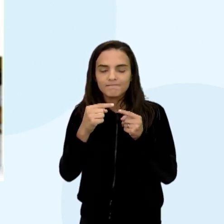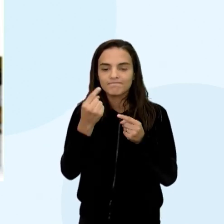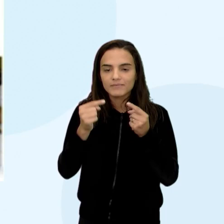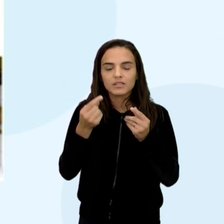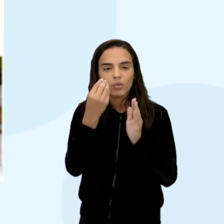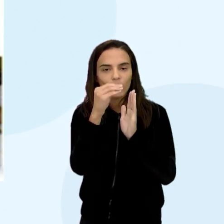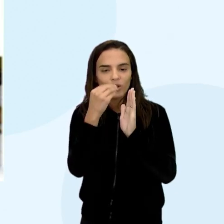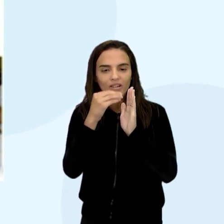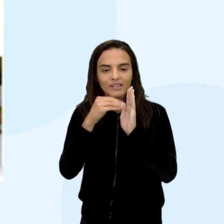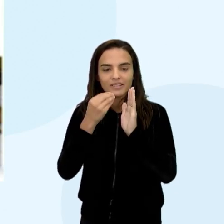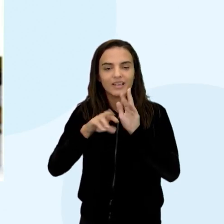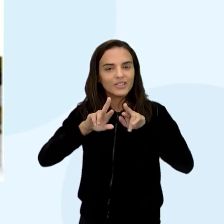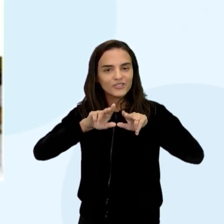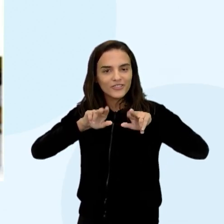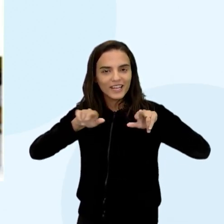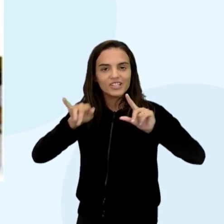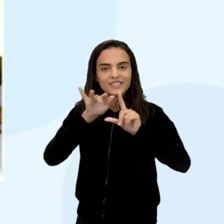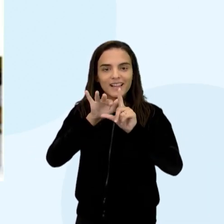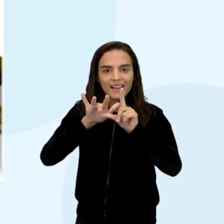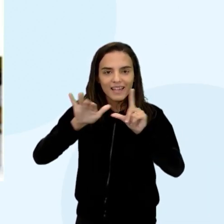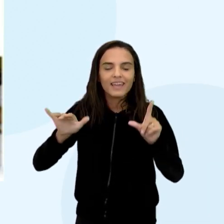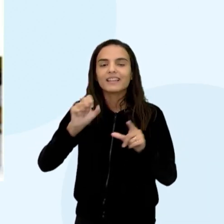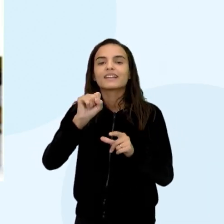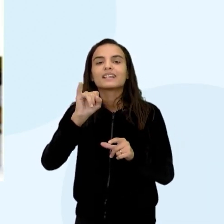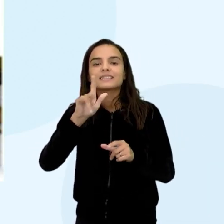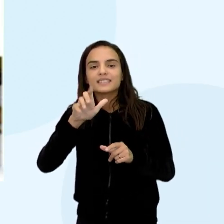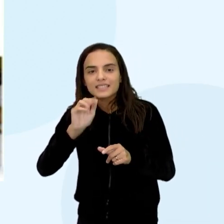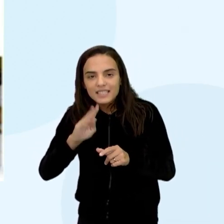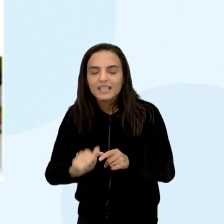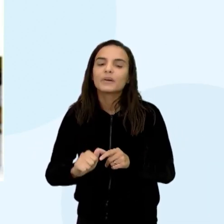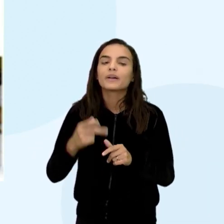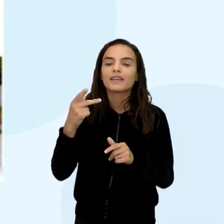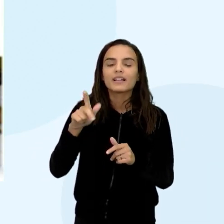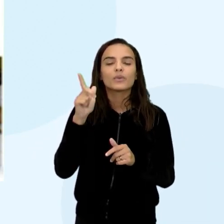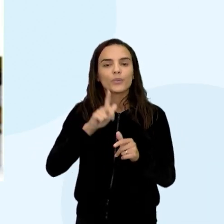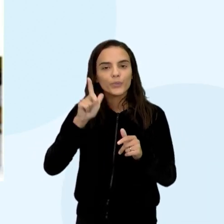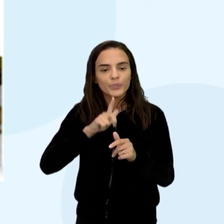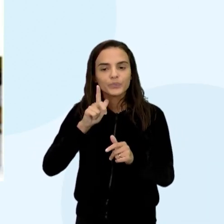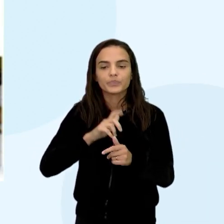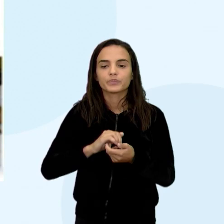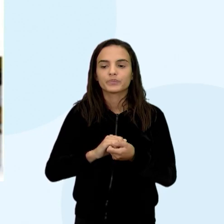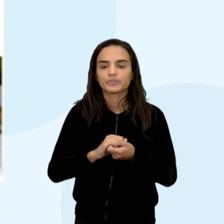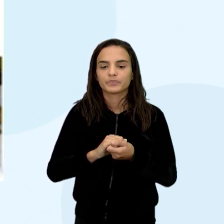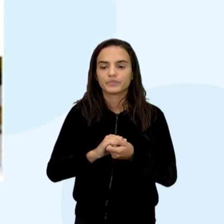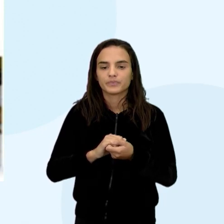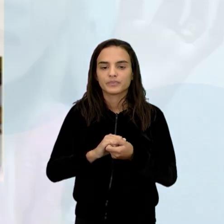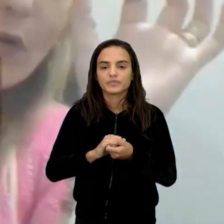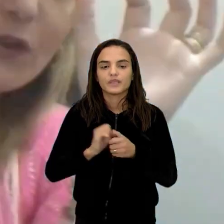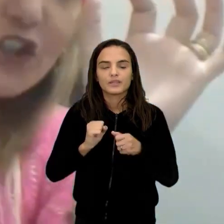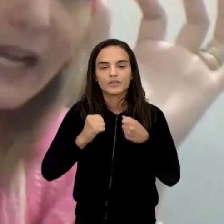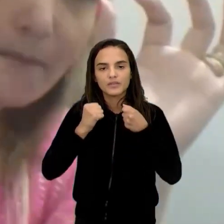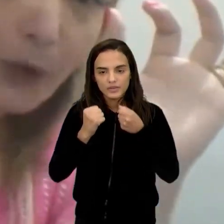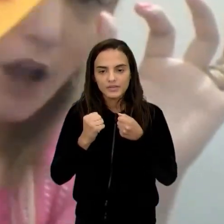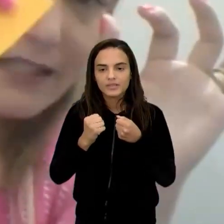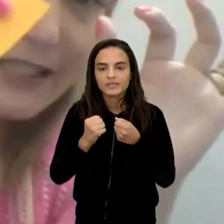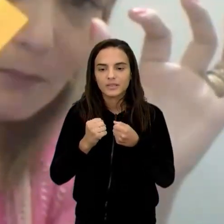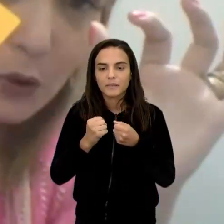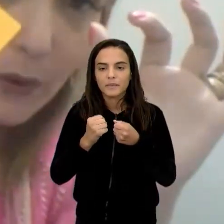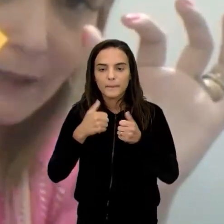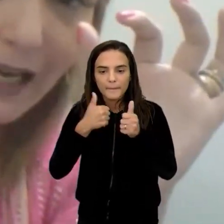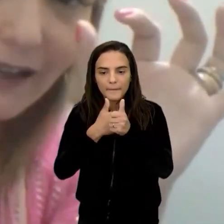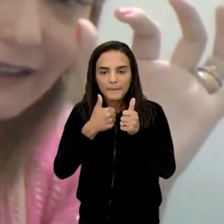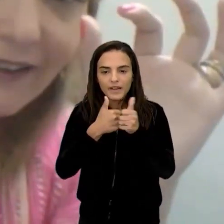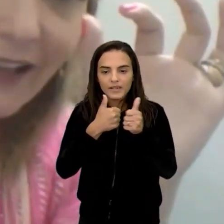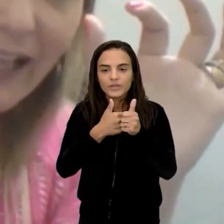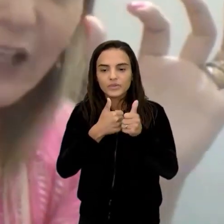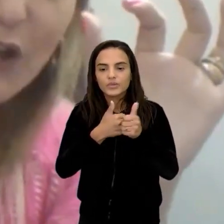uma caixa cheia de letras, sílabas e tudo para ele, que ele consegue, porque com mínimo de esforço, a hora que ele chega próximo